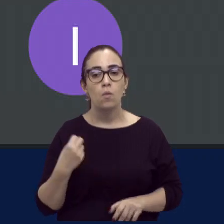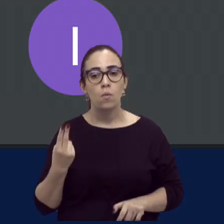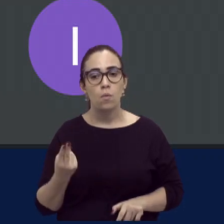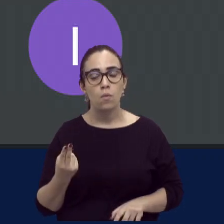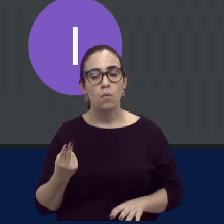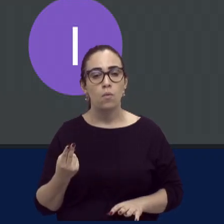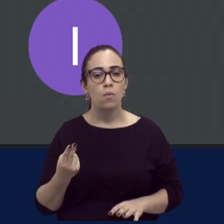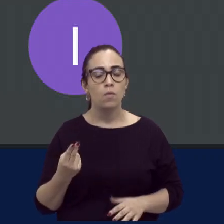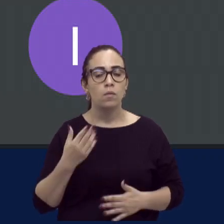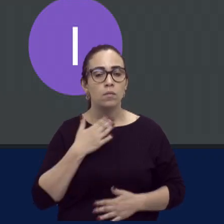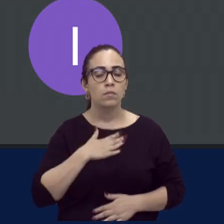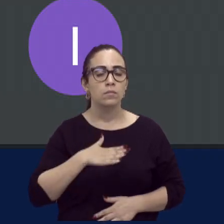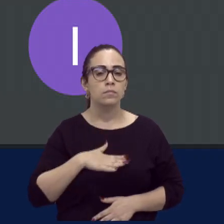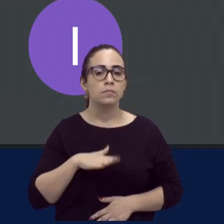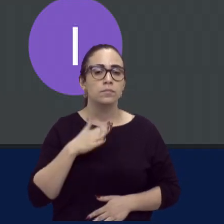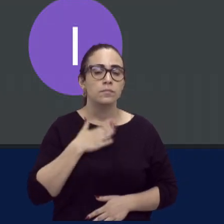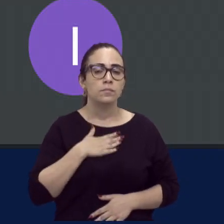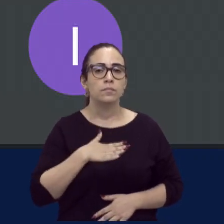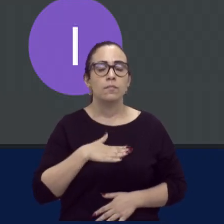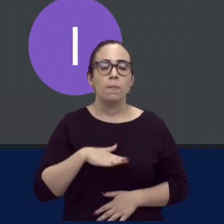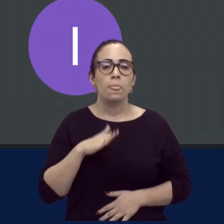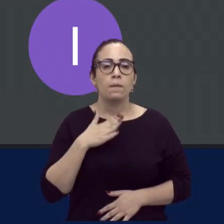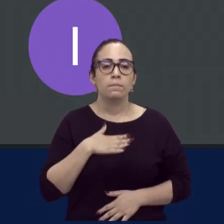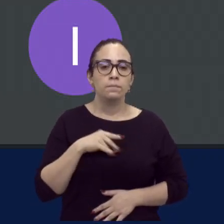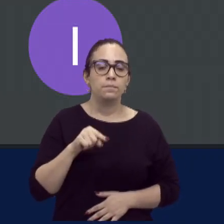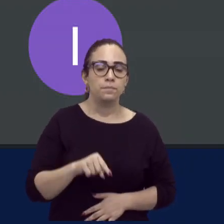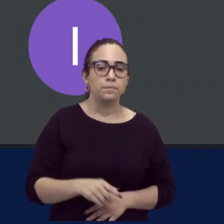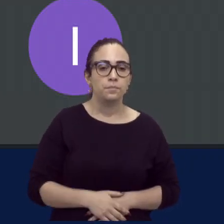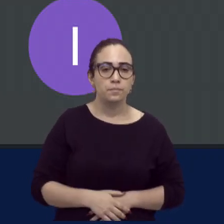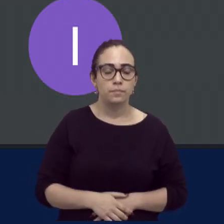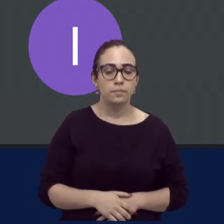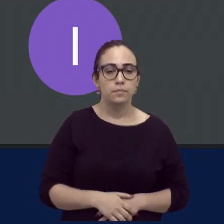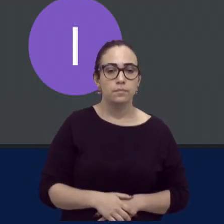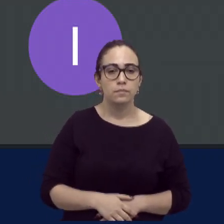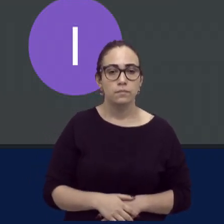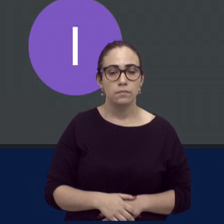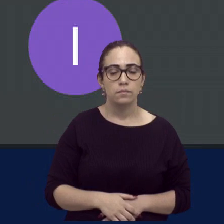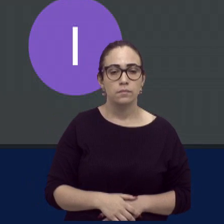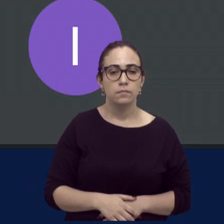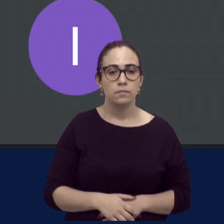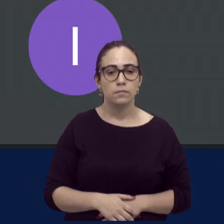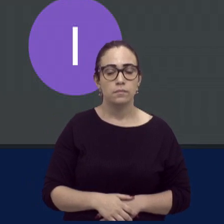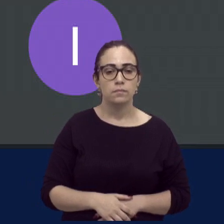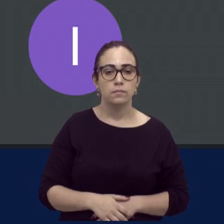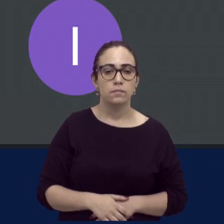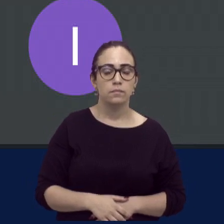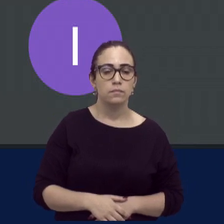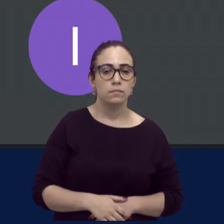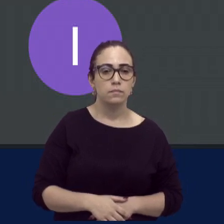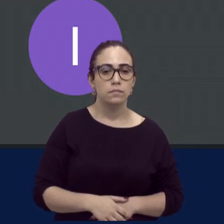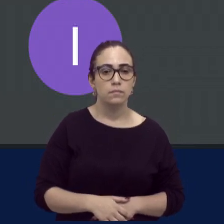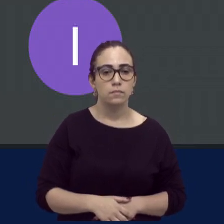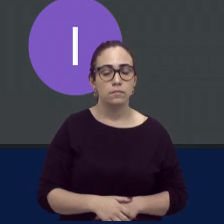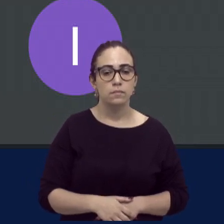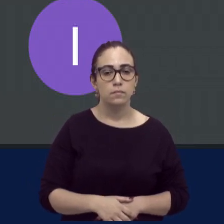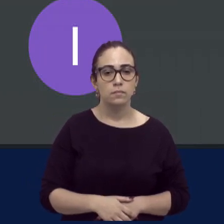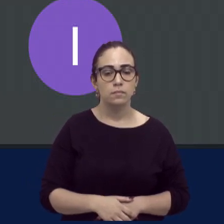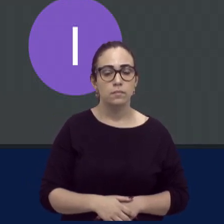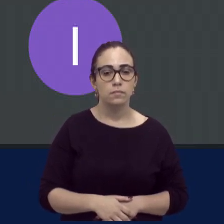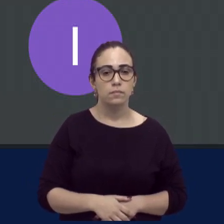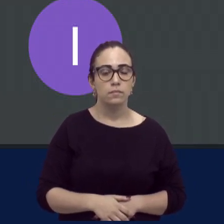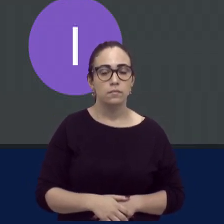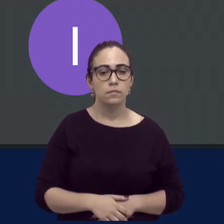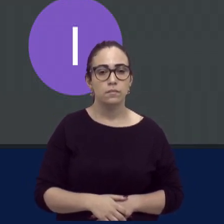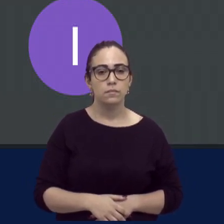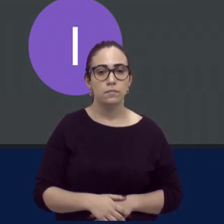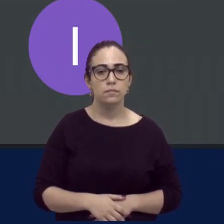te trazer tranquilidade nesse contexto? Eu saio com alguma linguagem